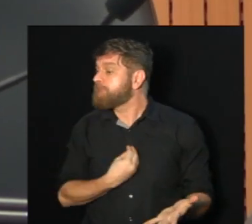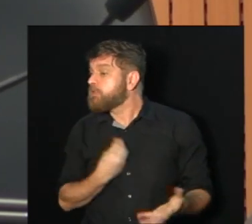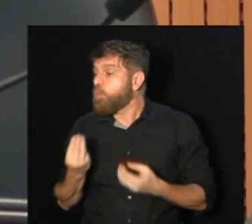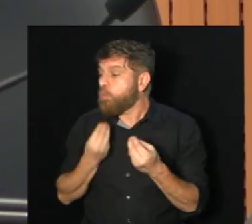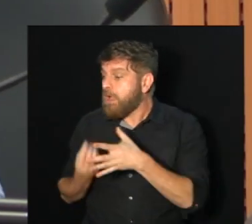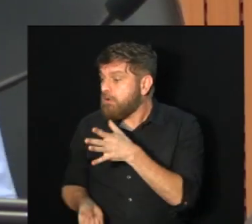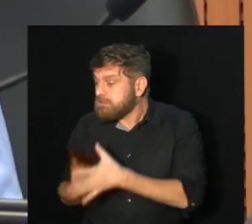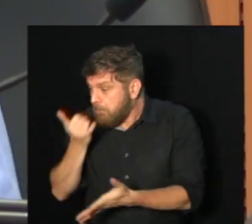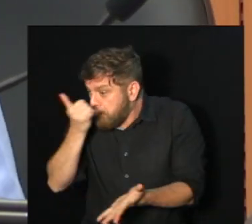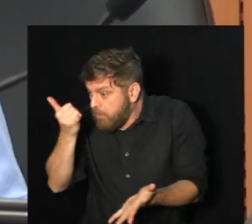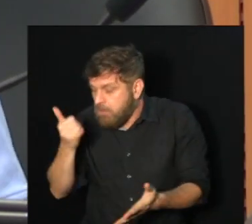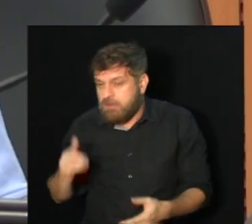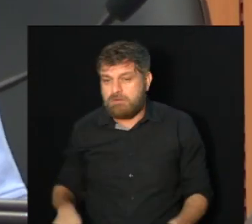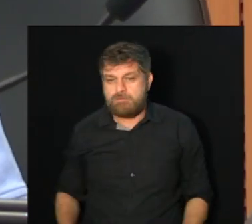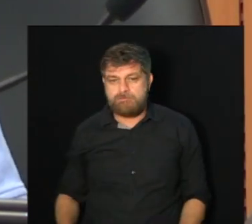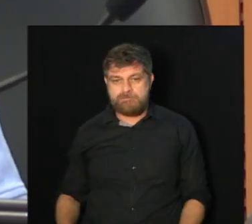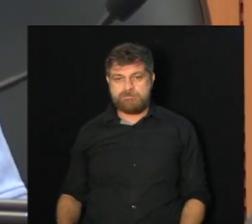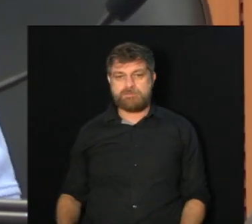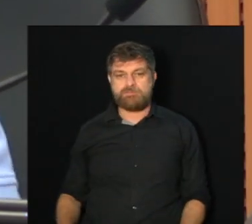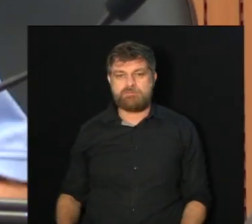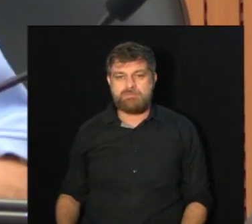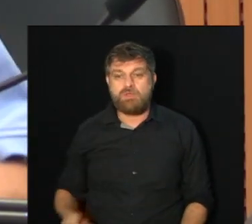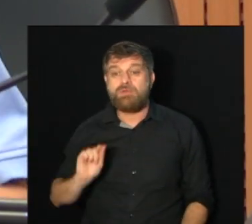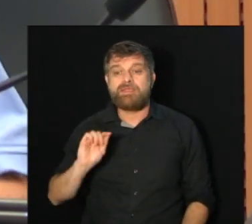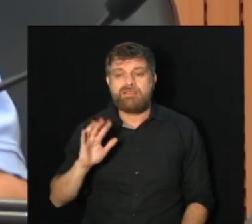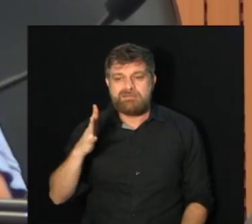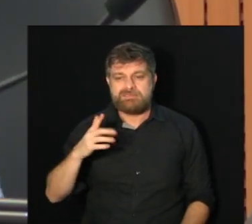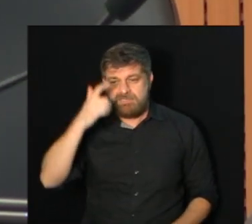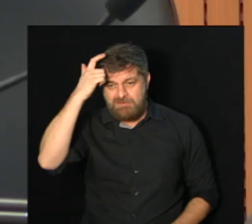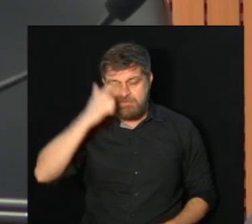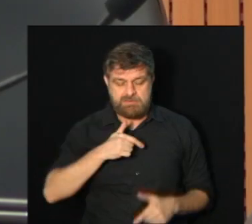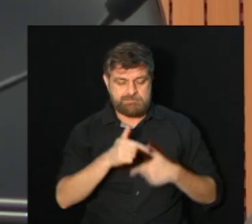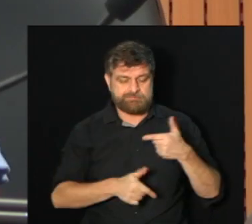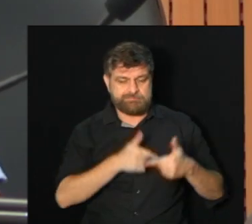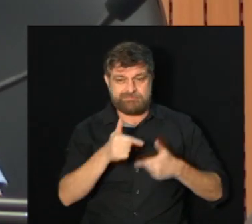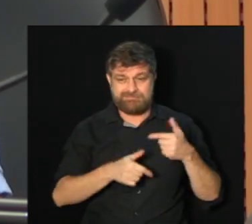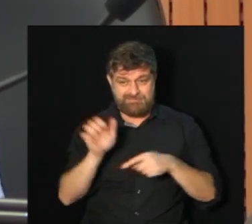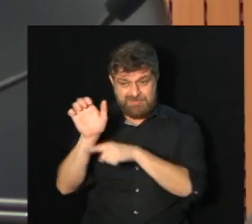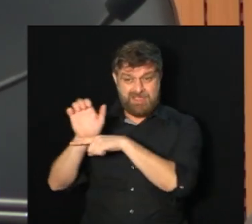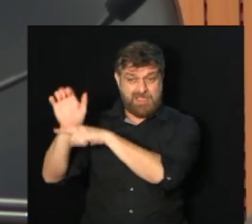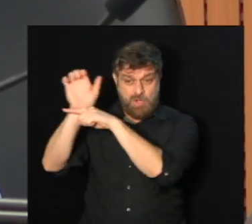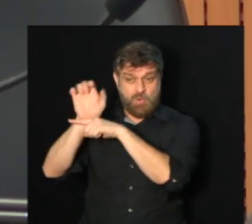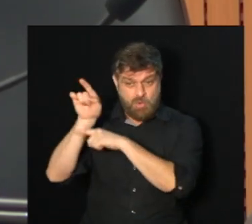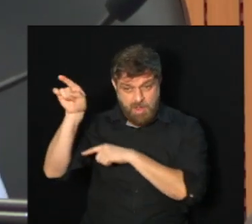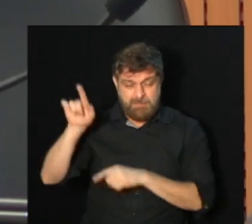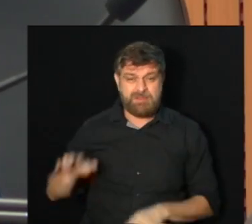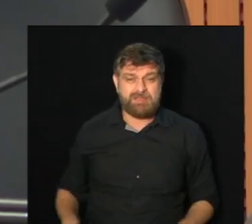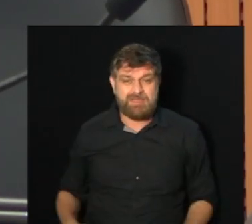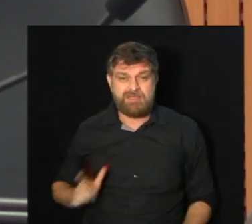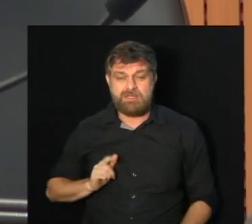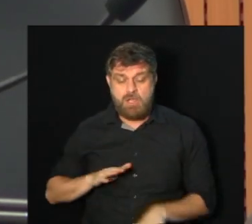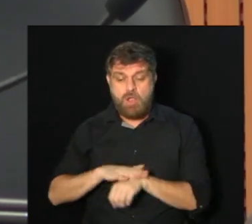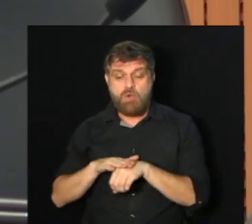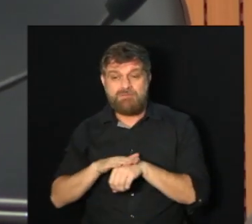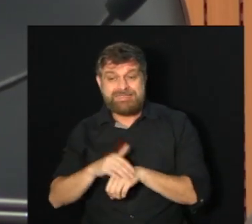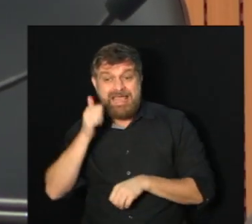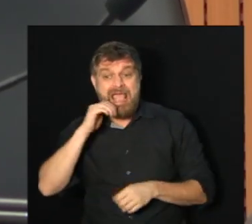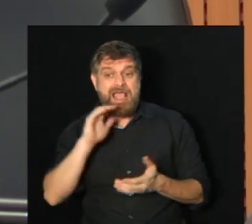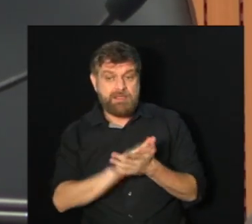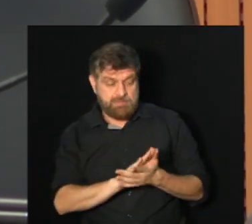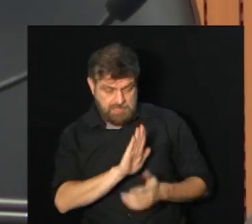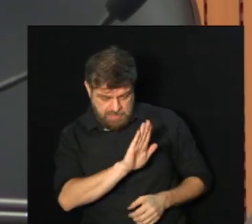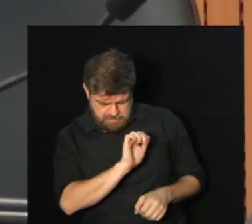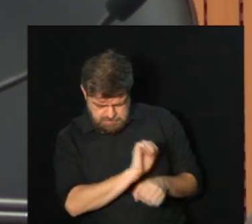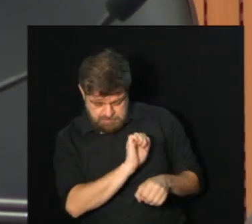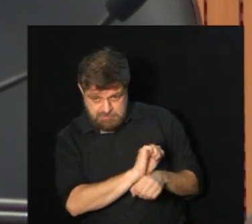México. Muito bem. Acontece que eu estava a trabalho na Europa, não estava em casa. Mas eles falaram com a minha esposa e ela disse, espera um